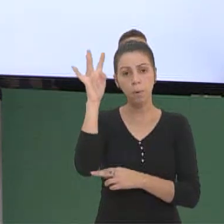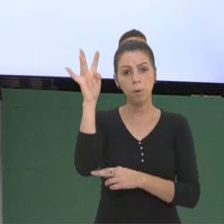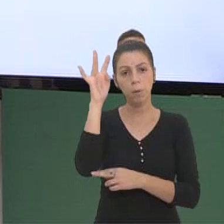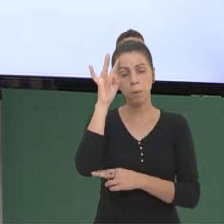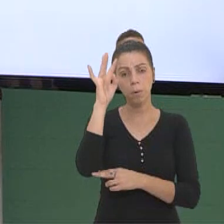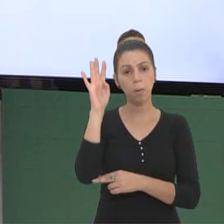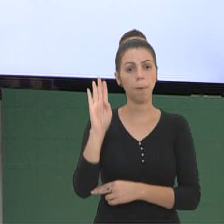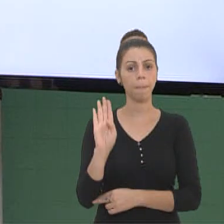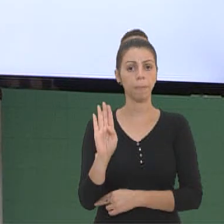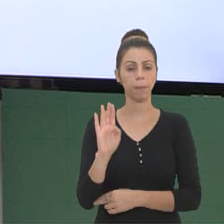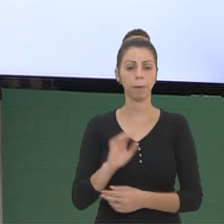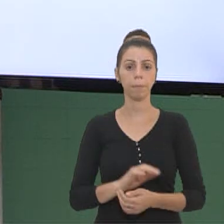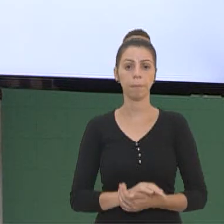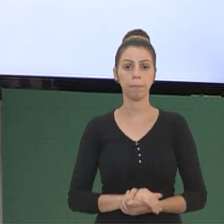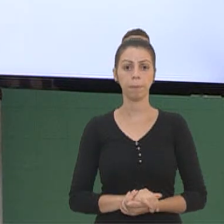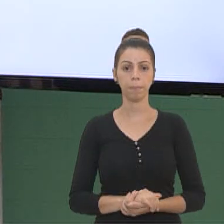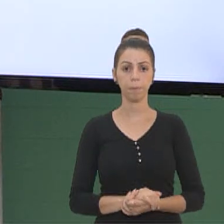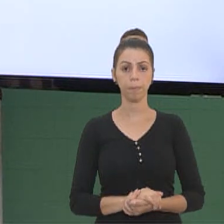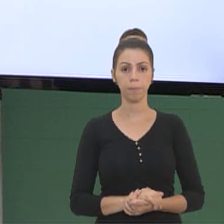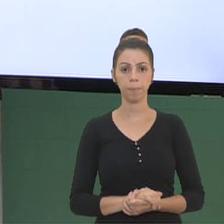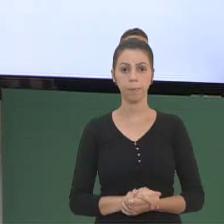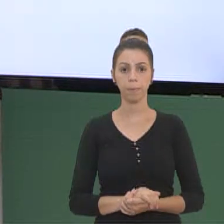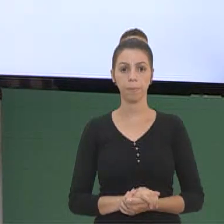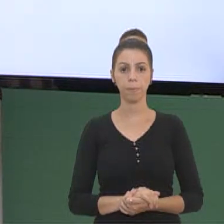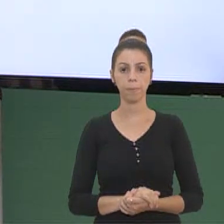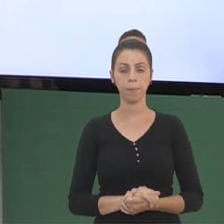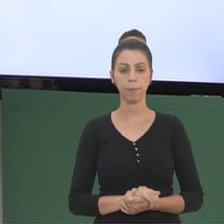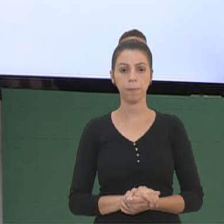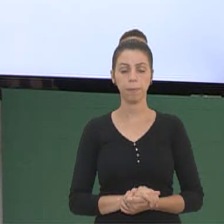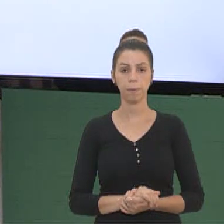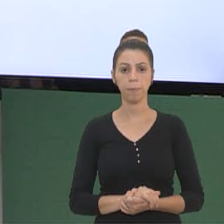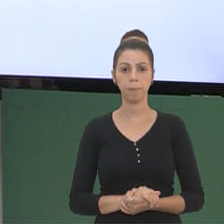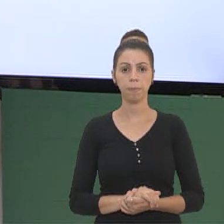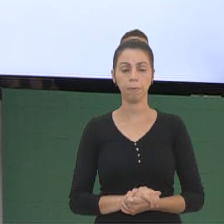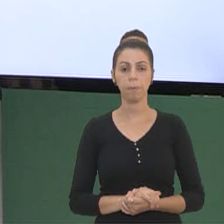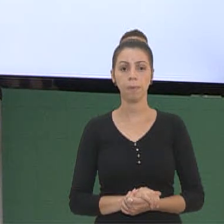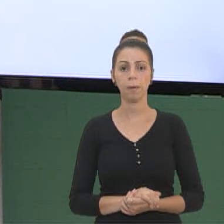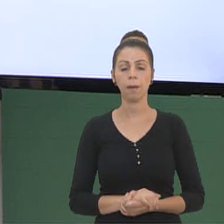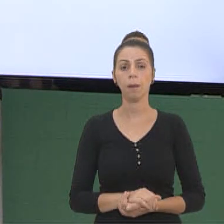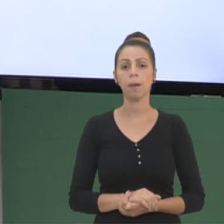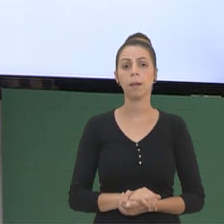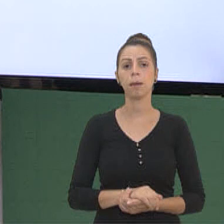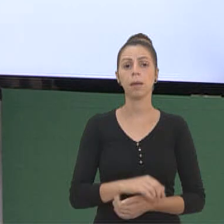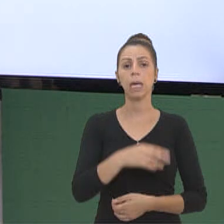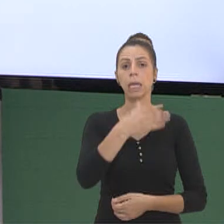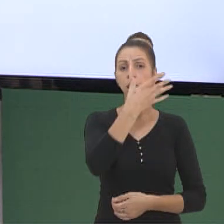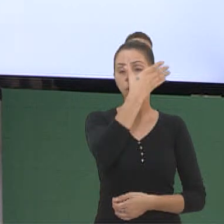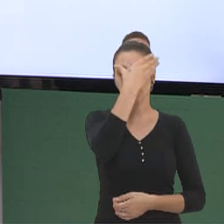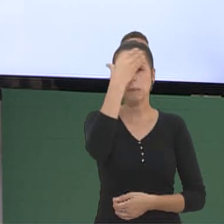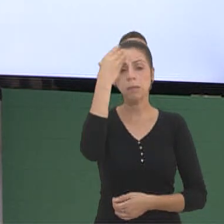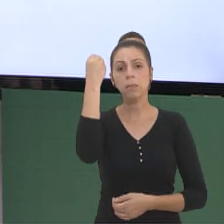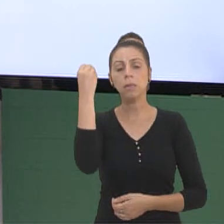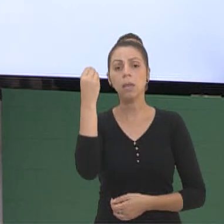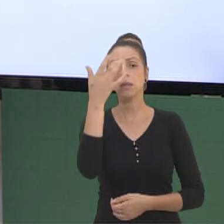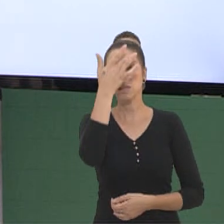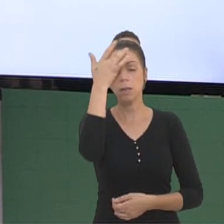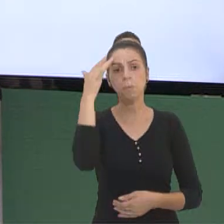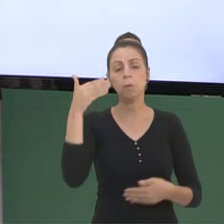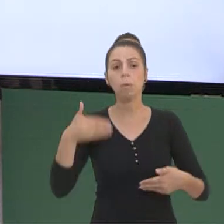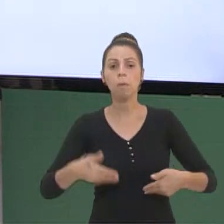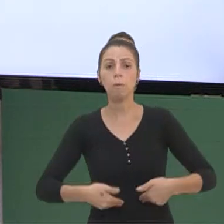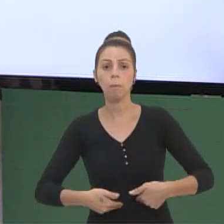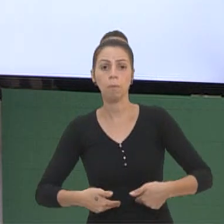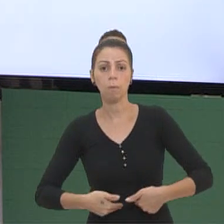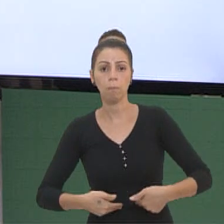se olvide de los hambrientos. Não se esqueça dos famintos.